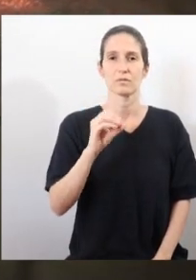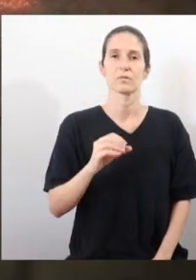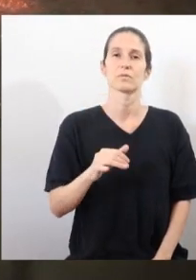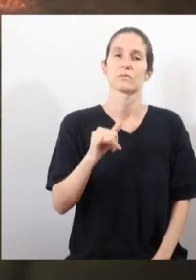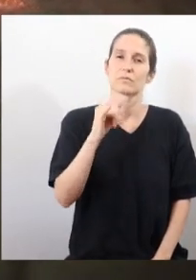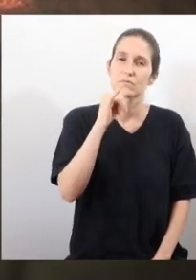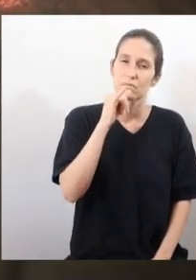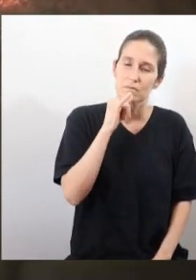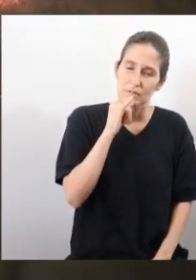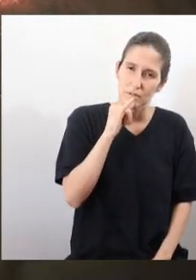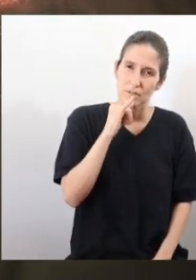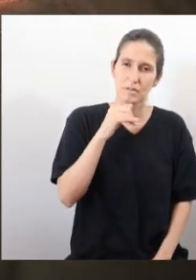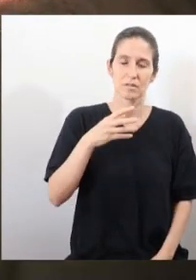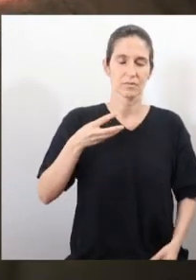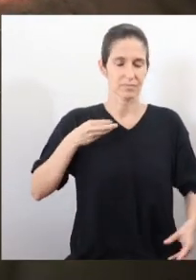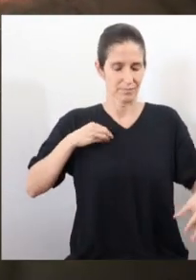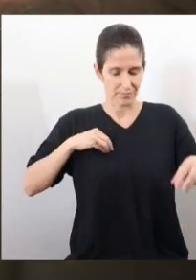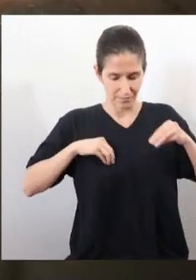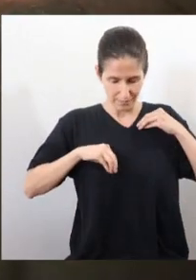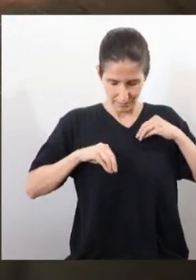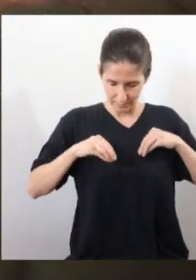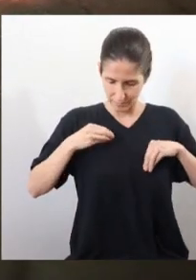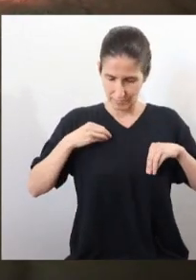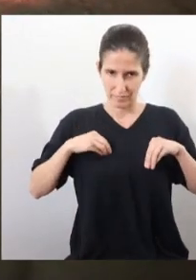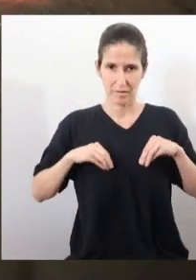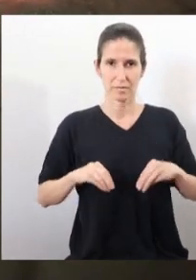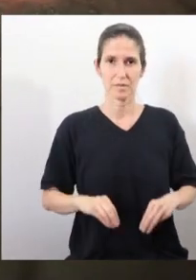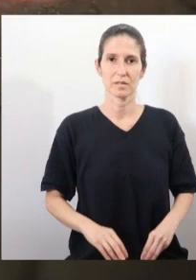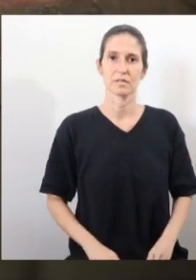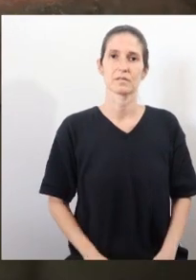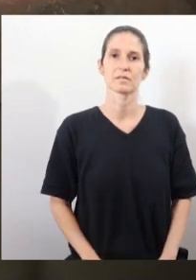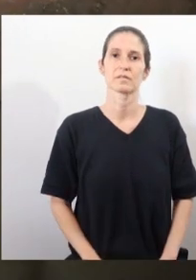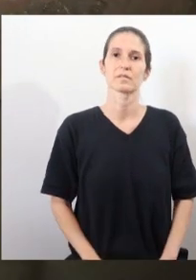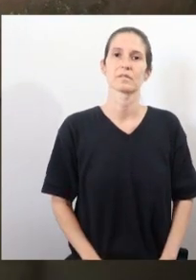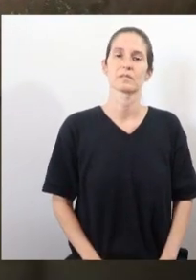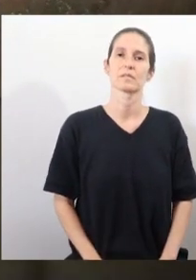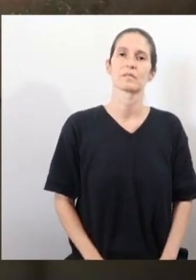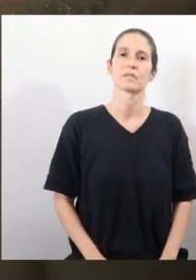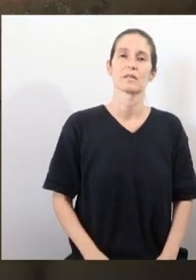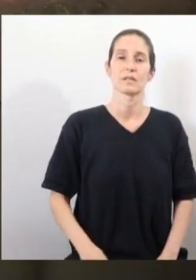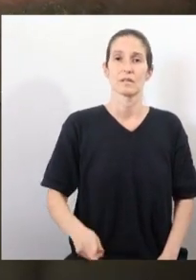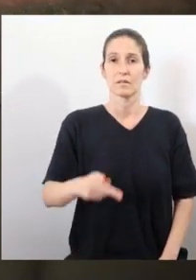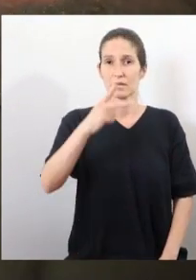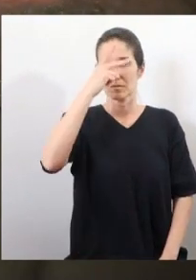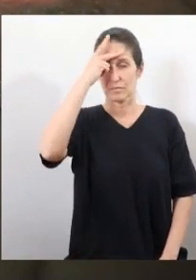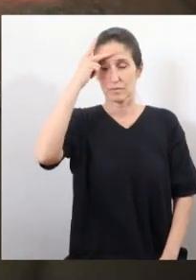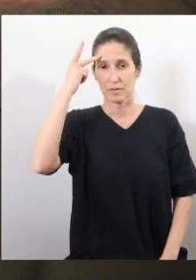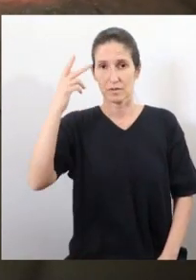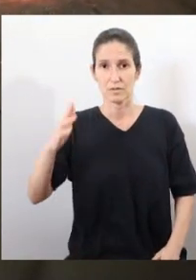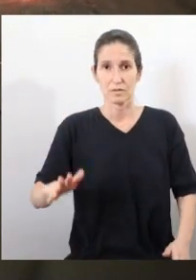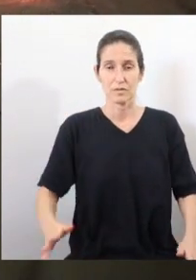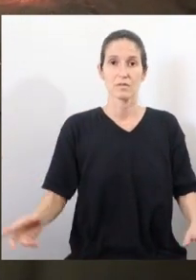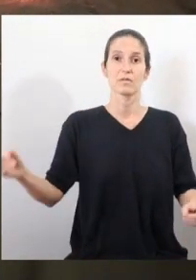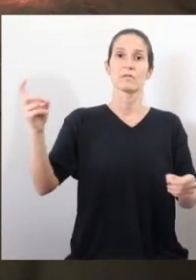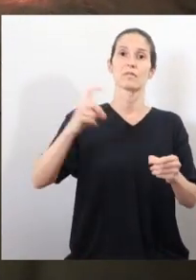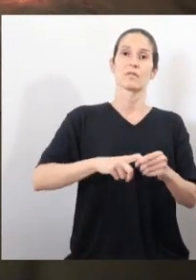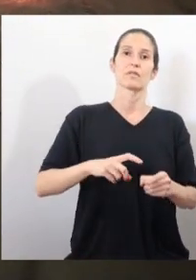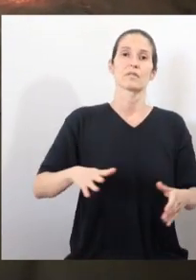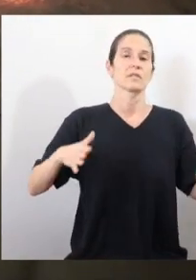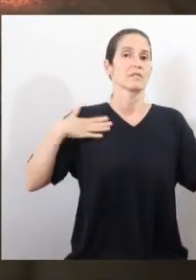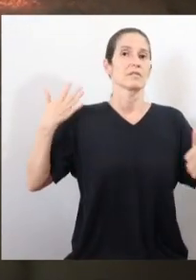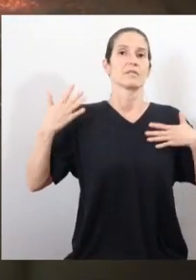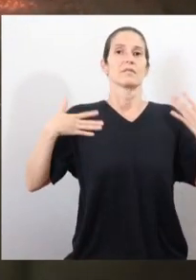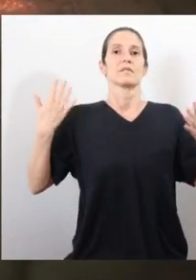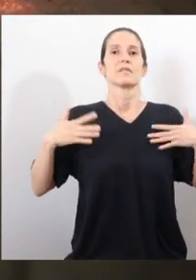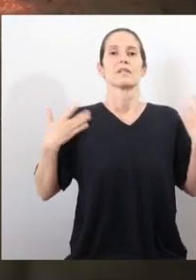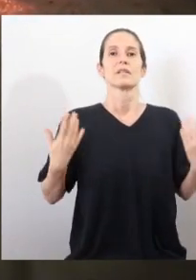profunda. Este banho, ele vai revitalizar. A pessoa vai ficar normal, vai ficar